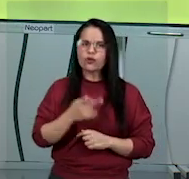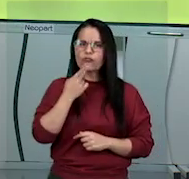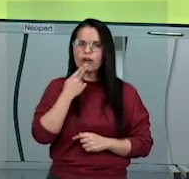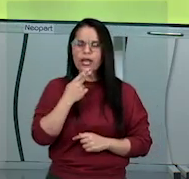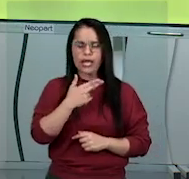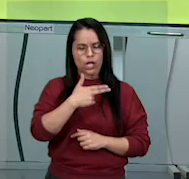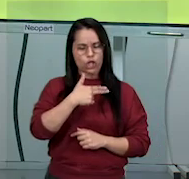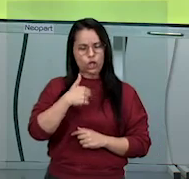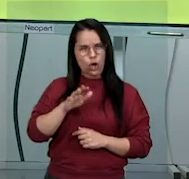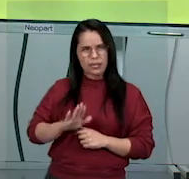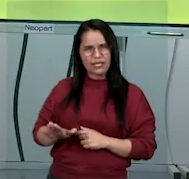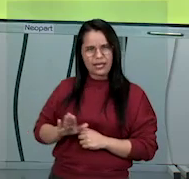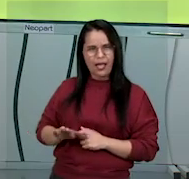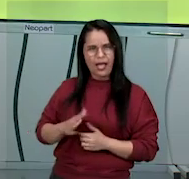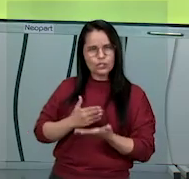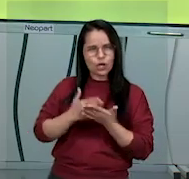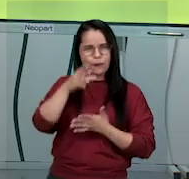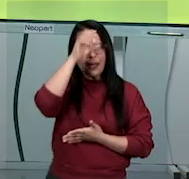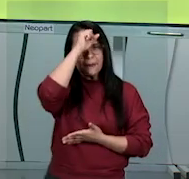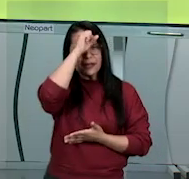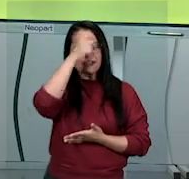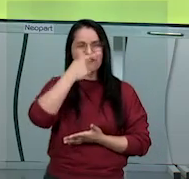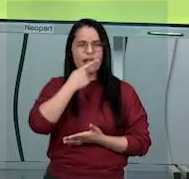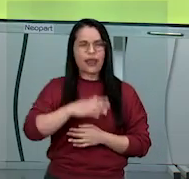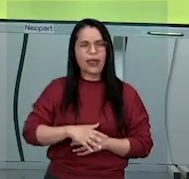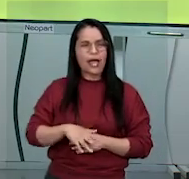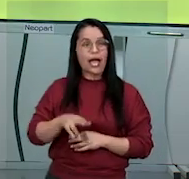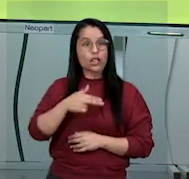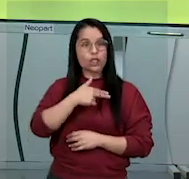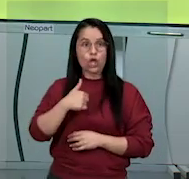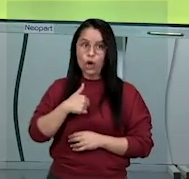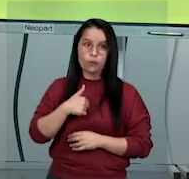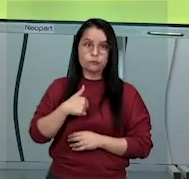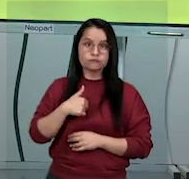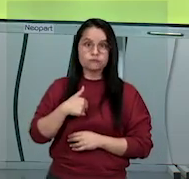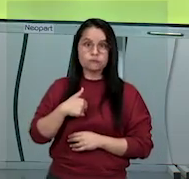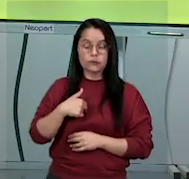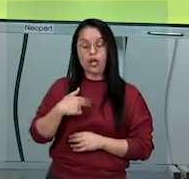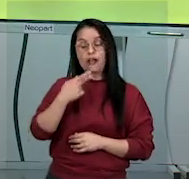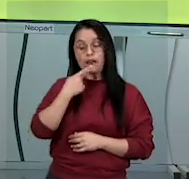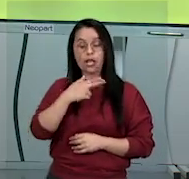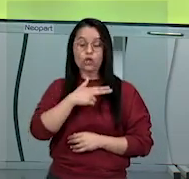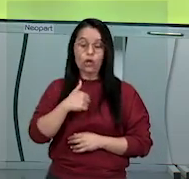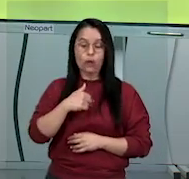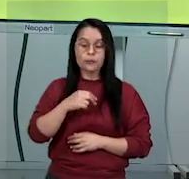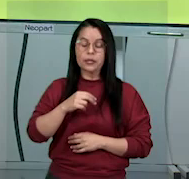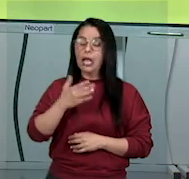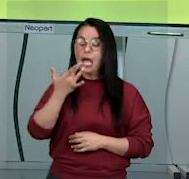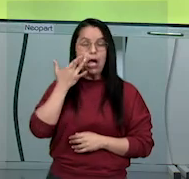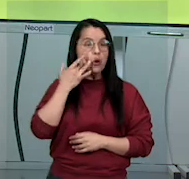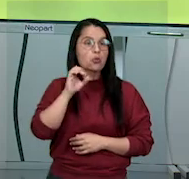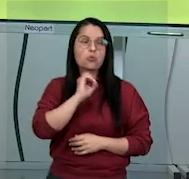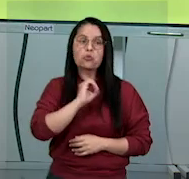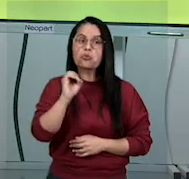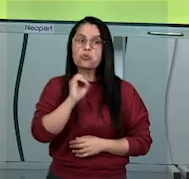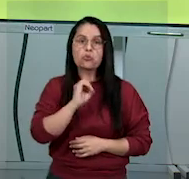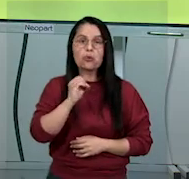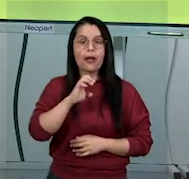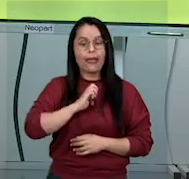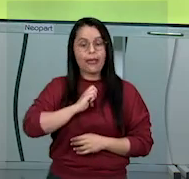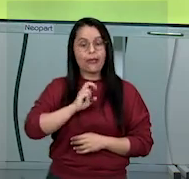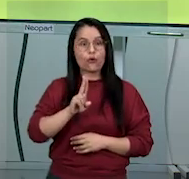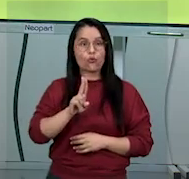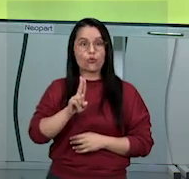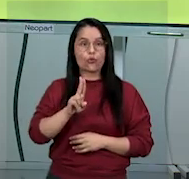porque ela não sabe substituir o nome dela por eu, até ela aprendeu a falar a saber que eu é ela mesma.